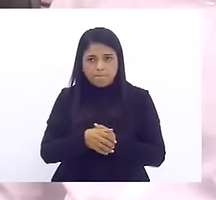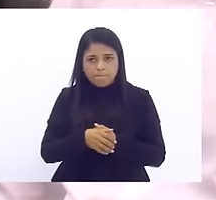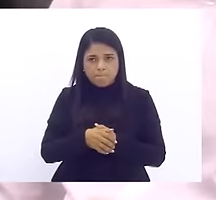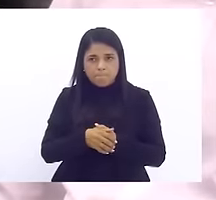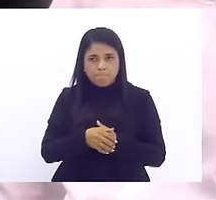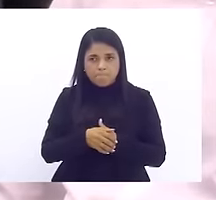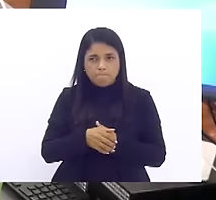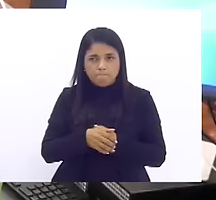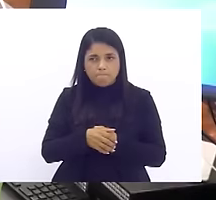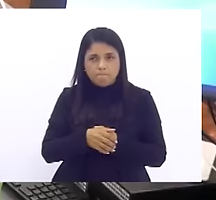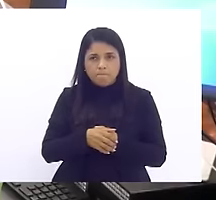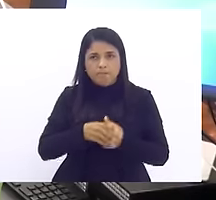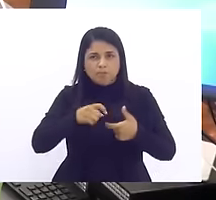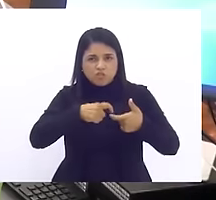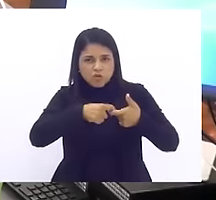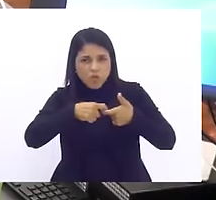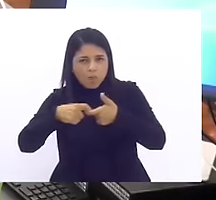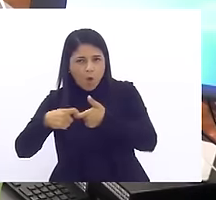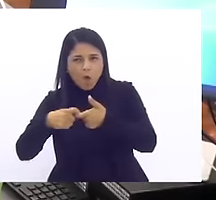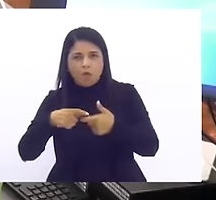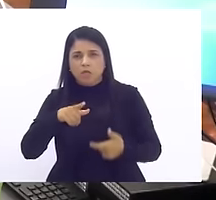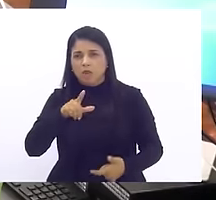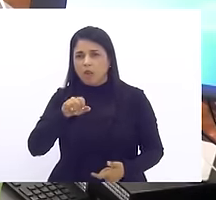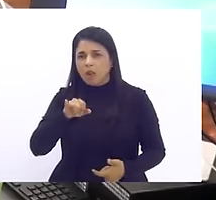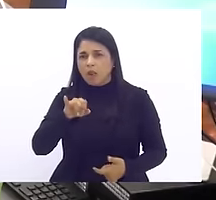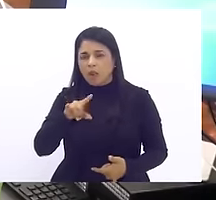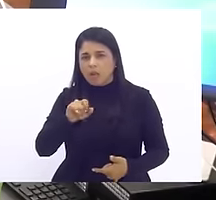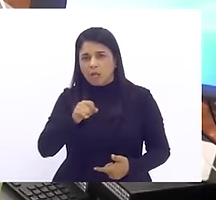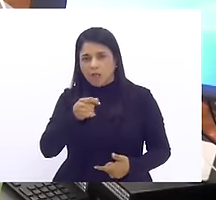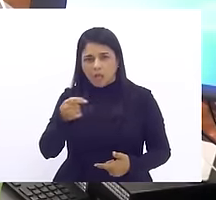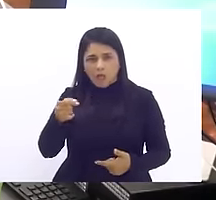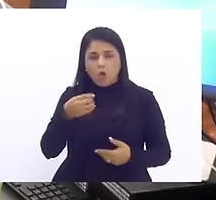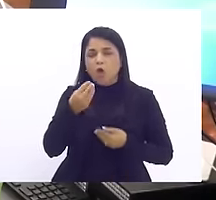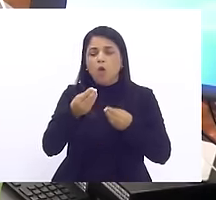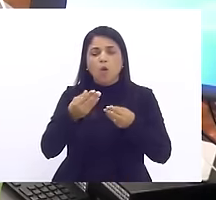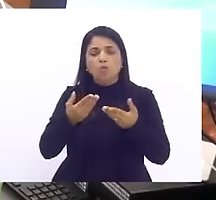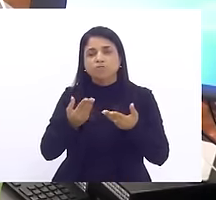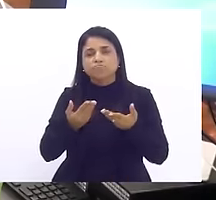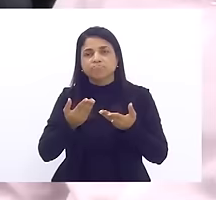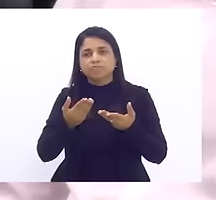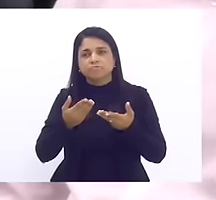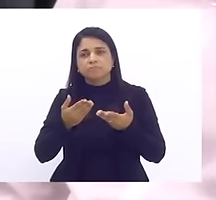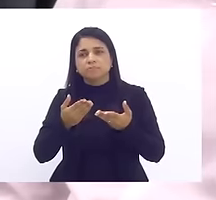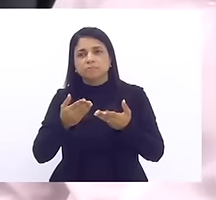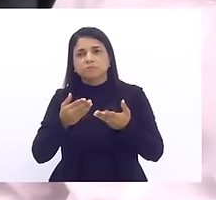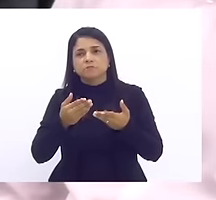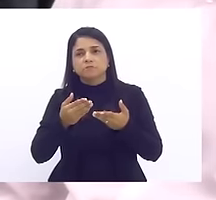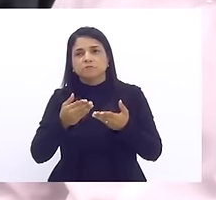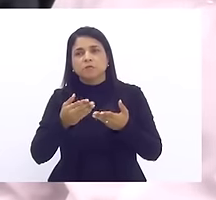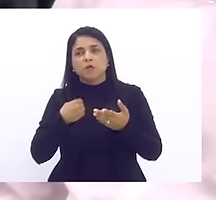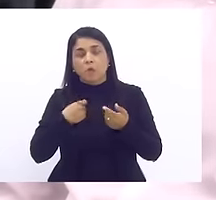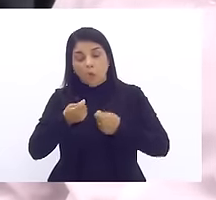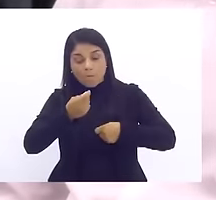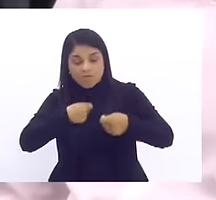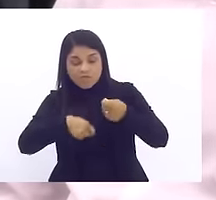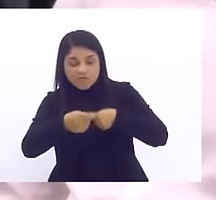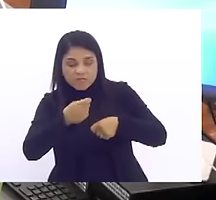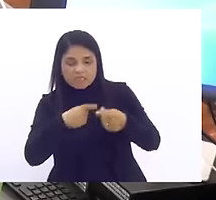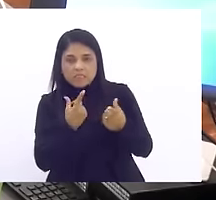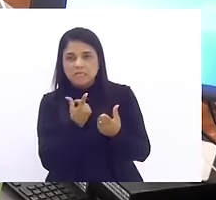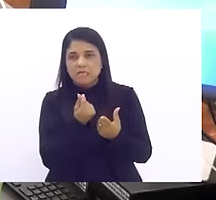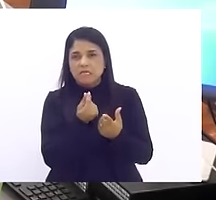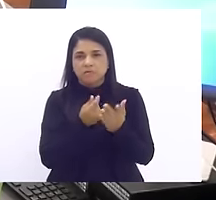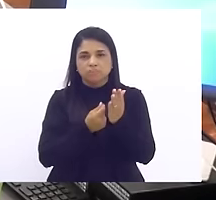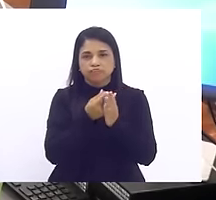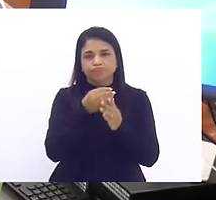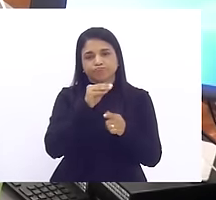de reboque leilões como é que a senhora entrou nesse negócio não eu fiz outra parte financeira só da parte